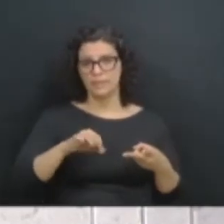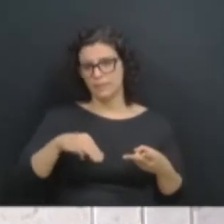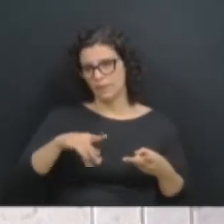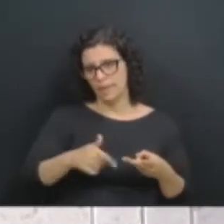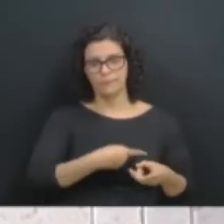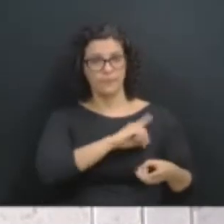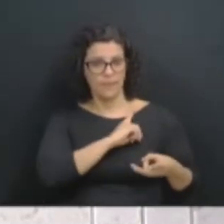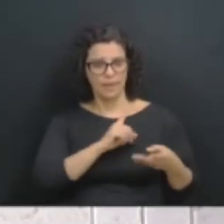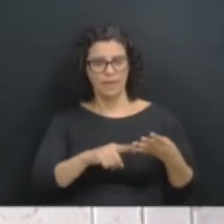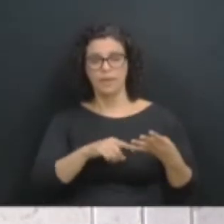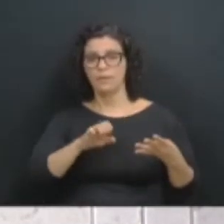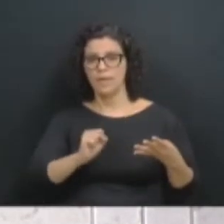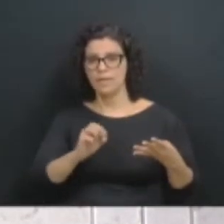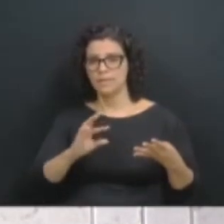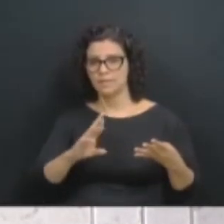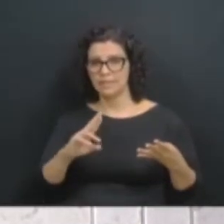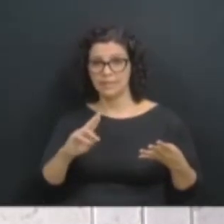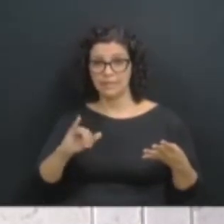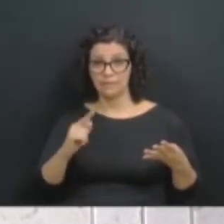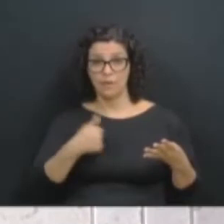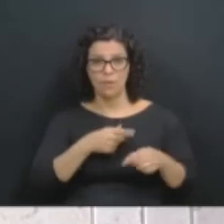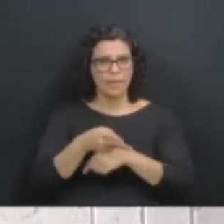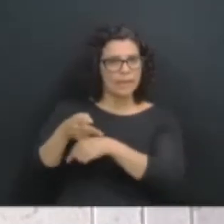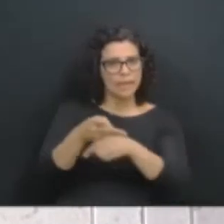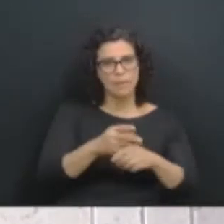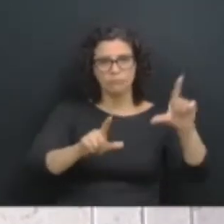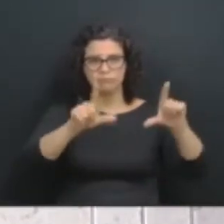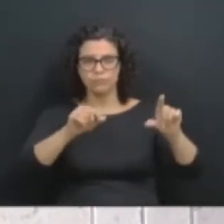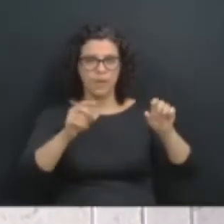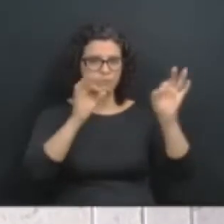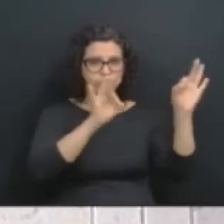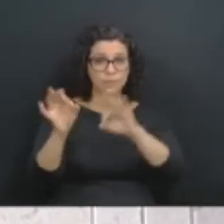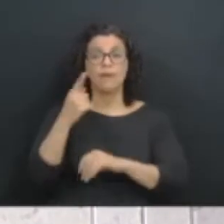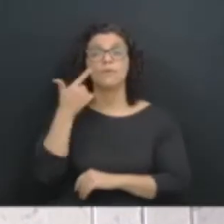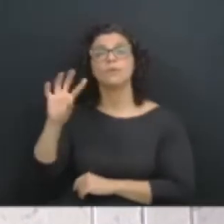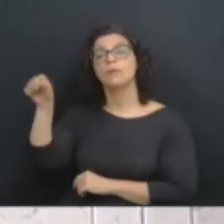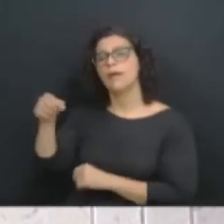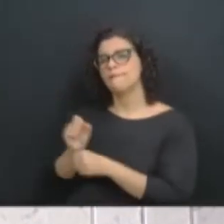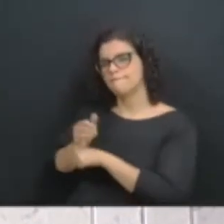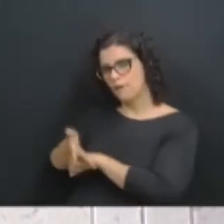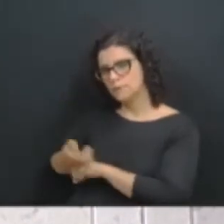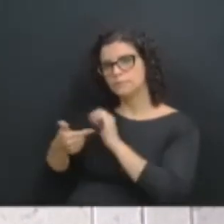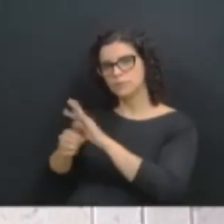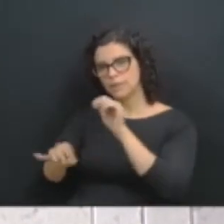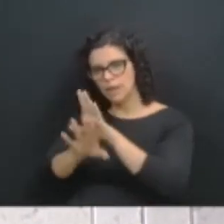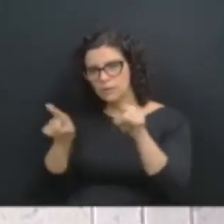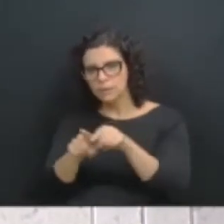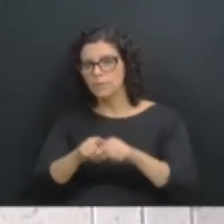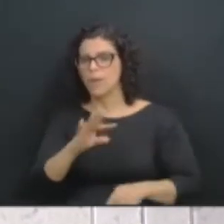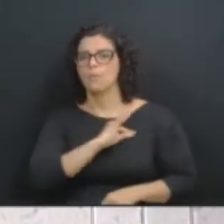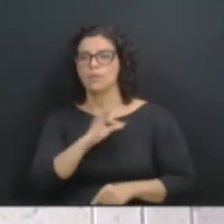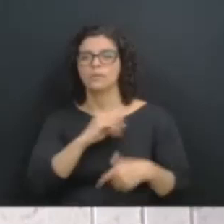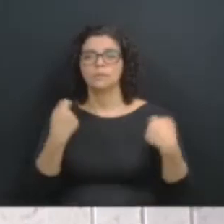delegados, escrivãos, câmeras e vídeo monitoramento. Esse caso de Foz deixa claro quanto a